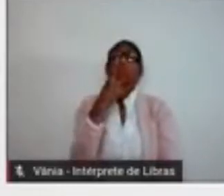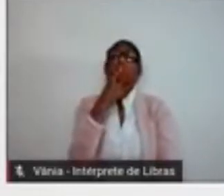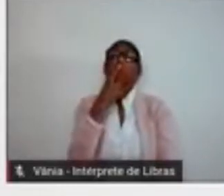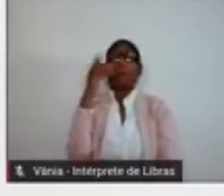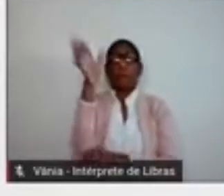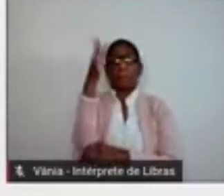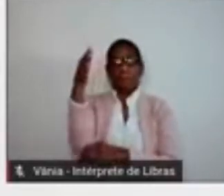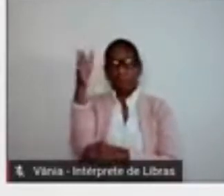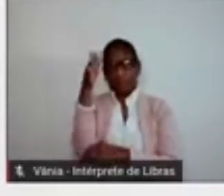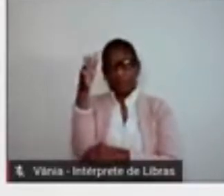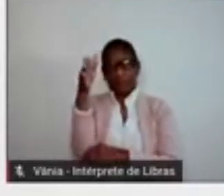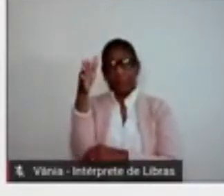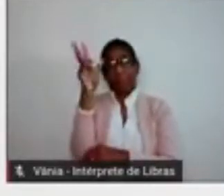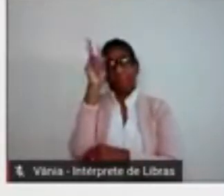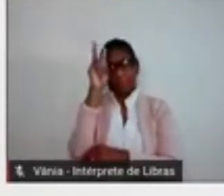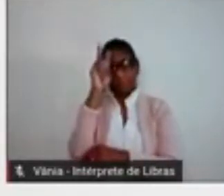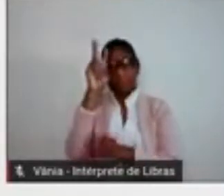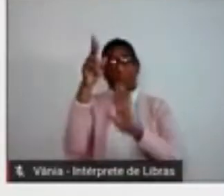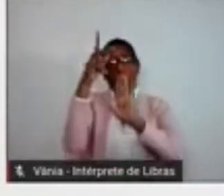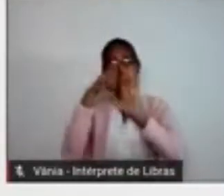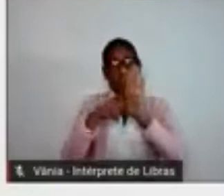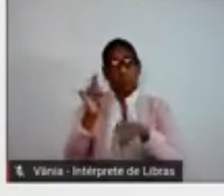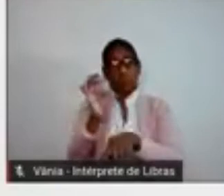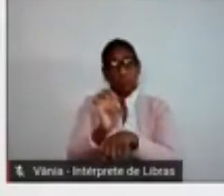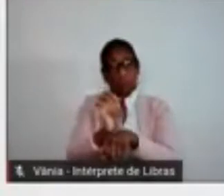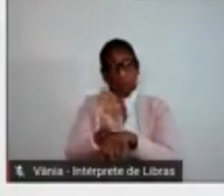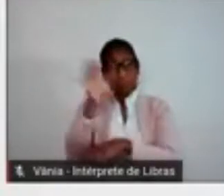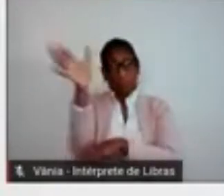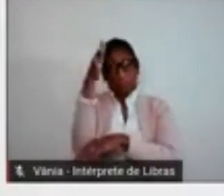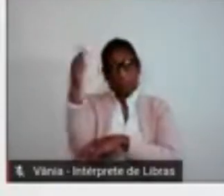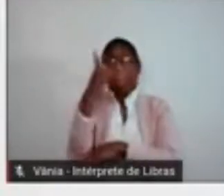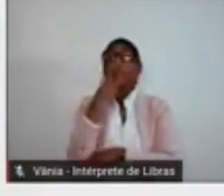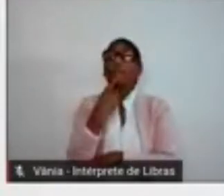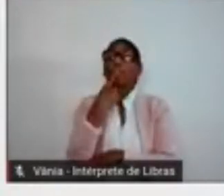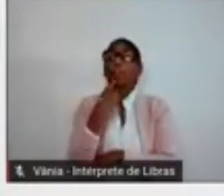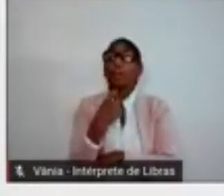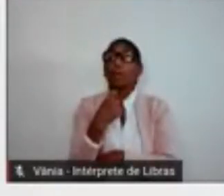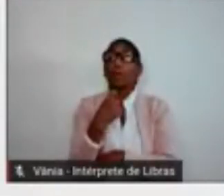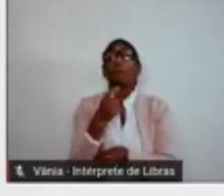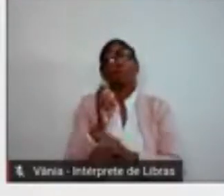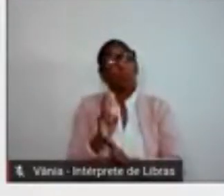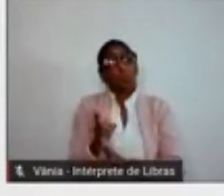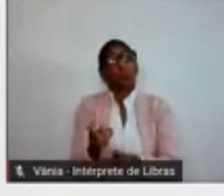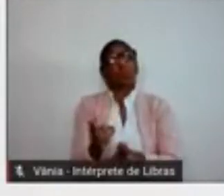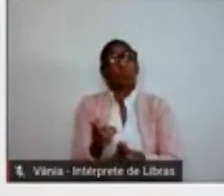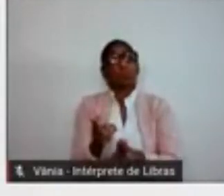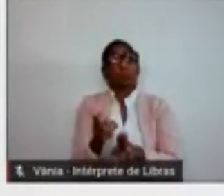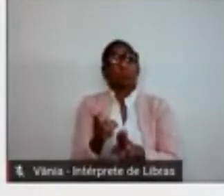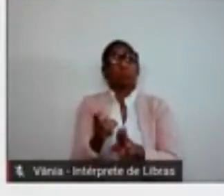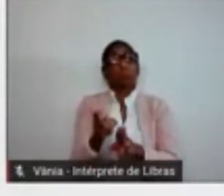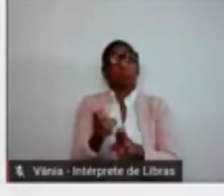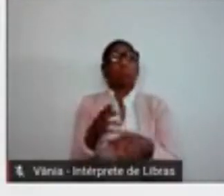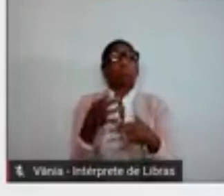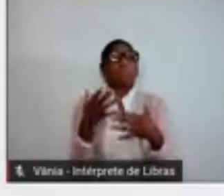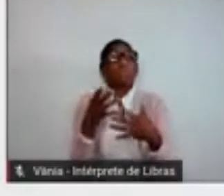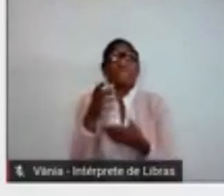vermelha. Lembrando que os protocolos do estado para a bandeira vermelha vigoram, né, valem, a não ser